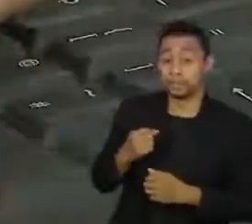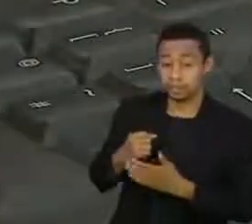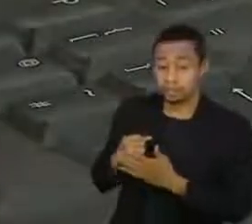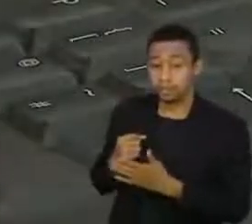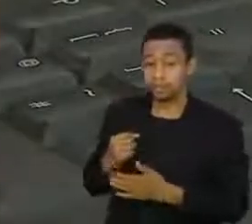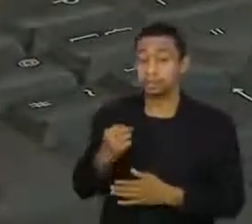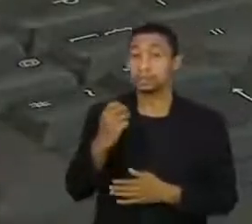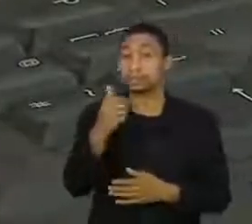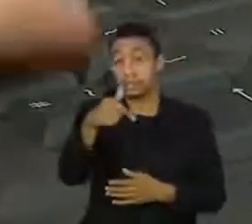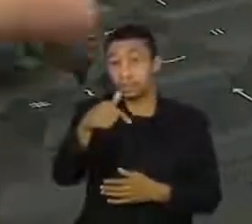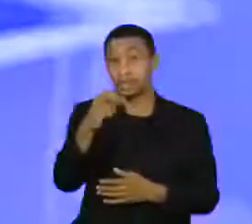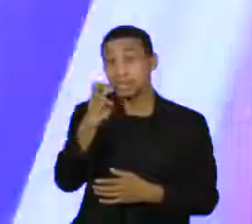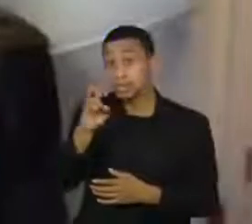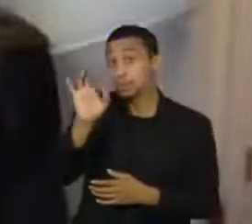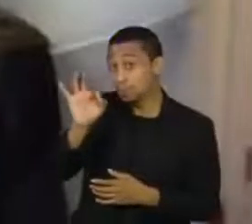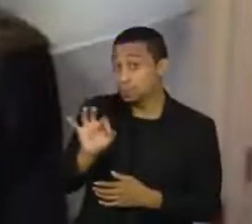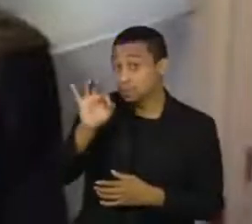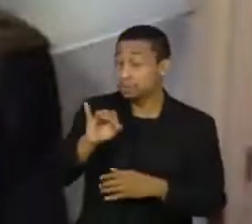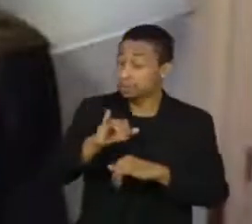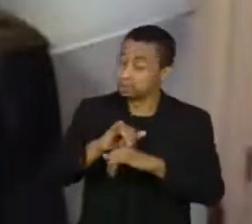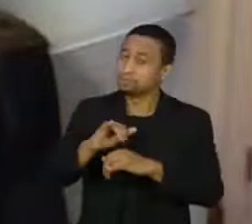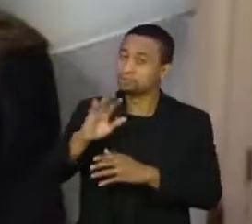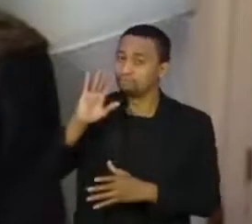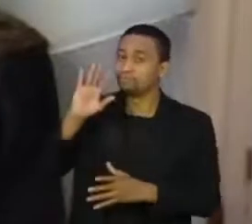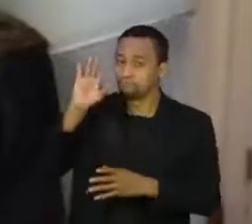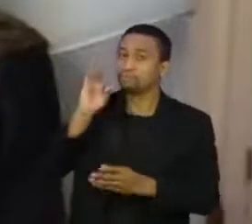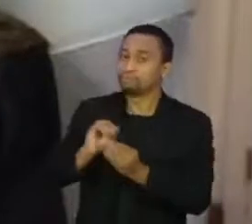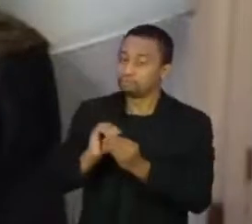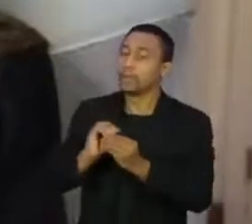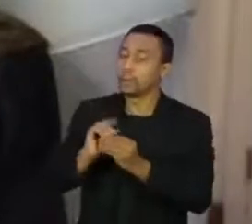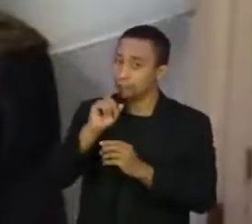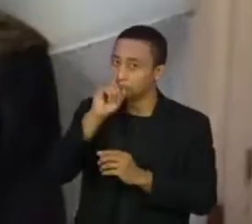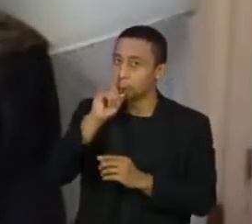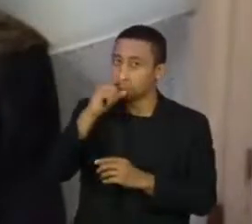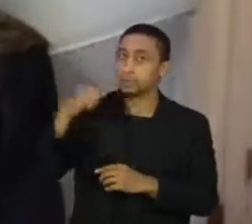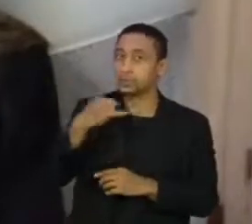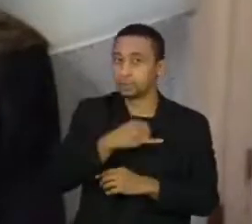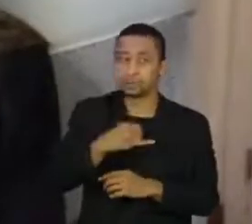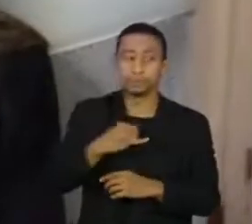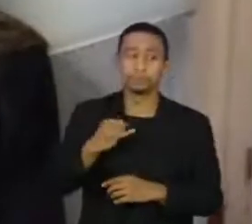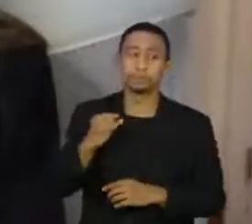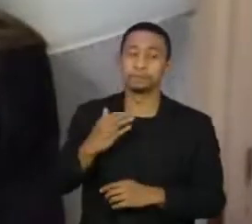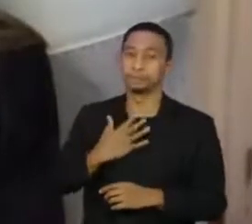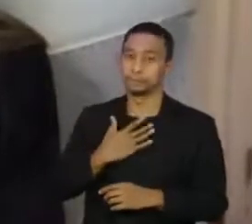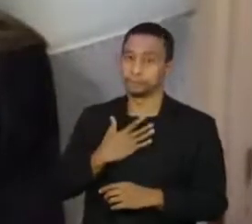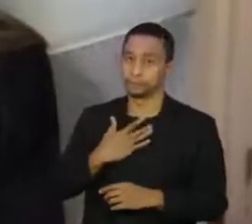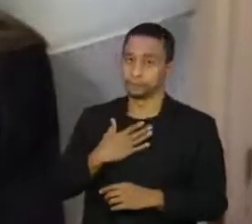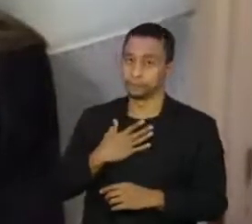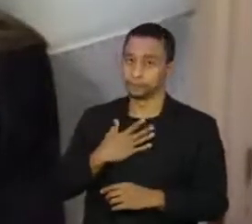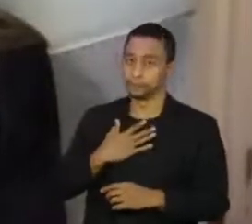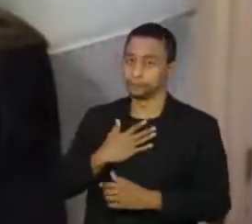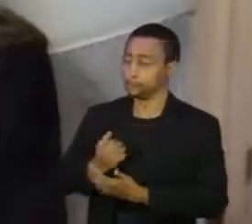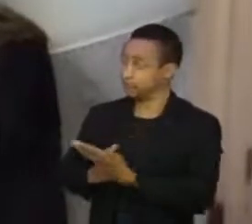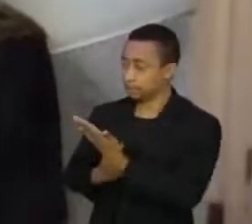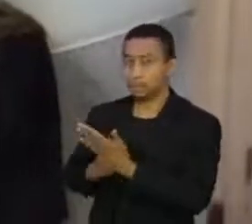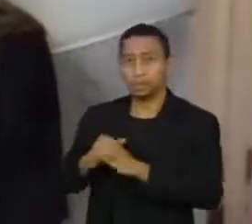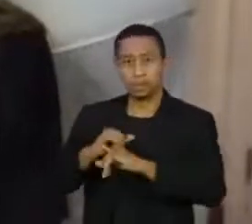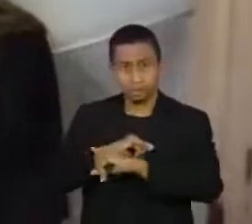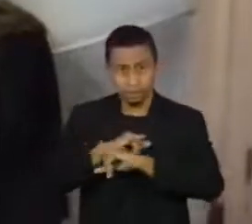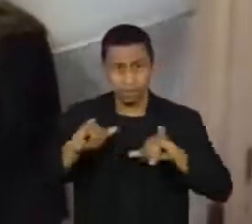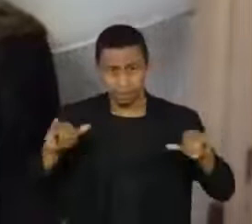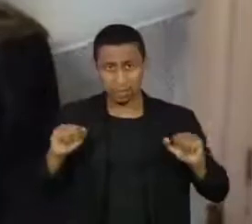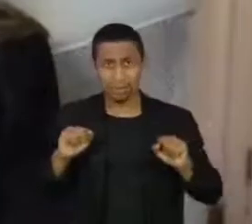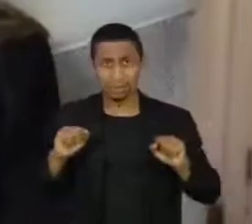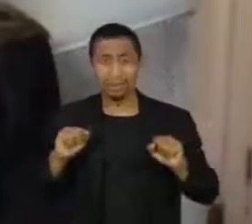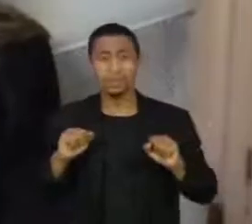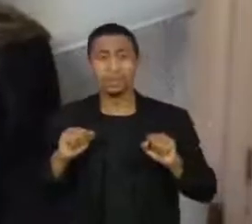mais perigoso para a mulher na profissão. Patrícia Campos Melo sabe bem o que é lidar com isso. Após publicar matéria sobre o uso irregular de disparos